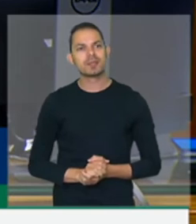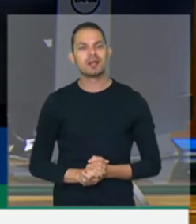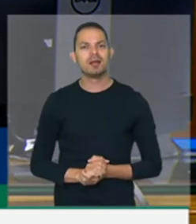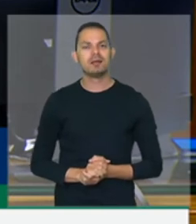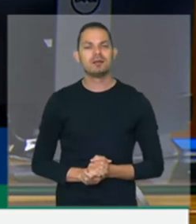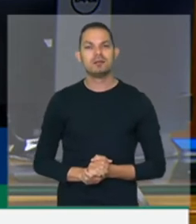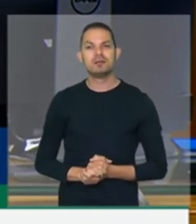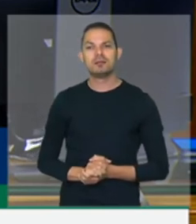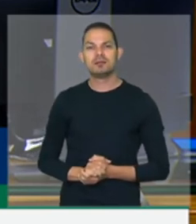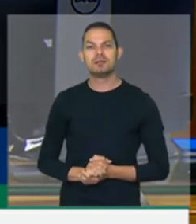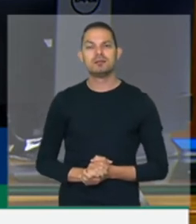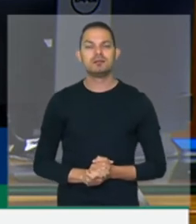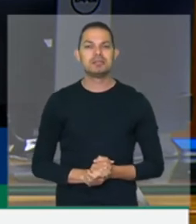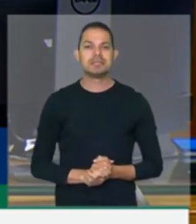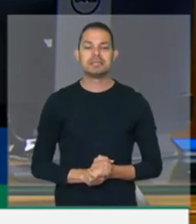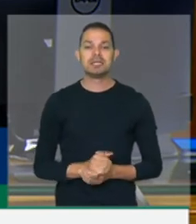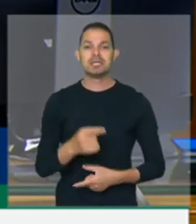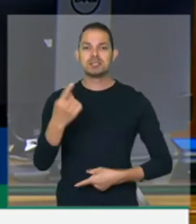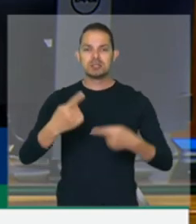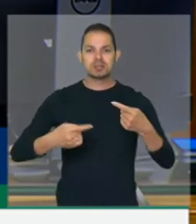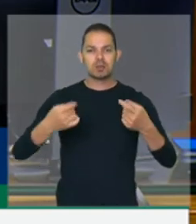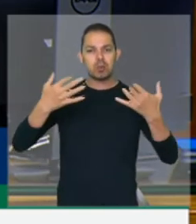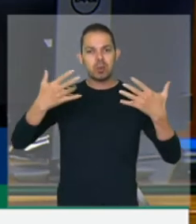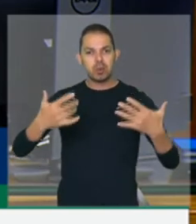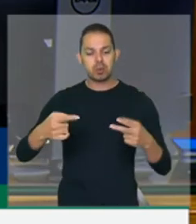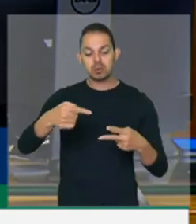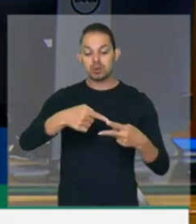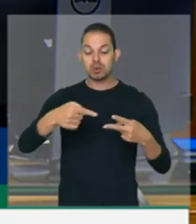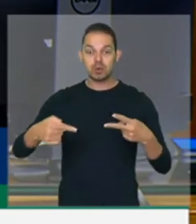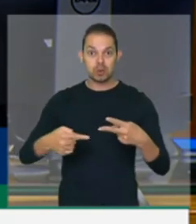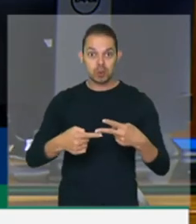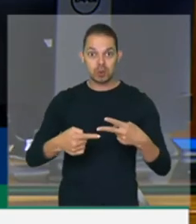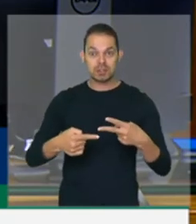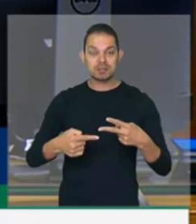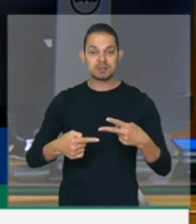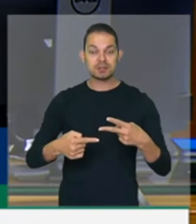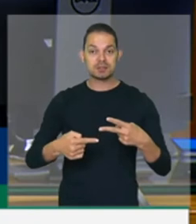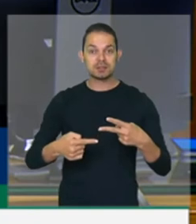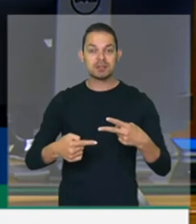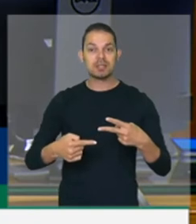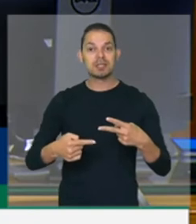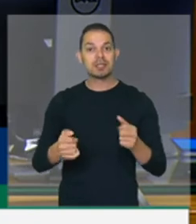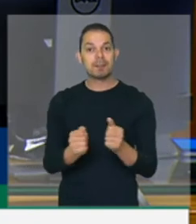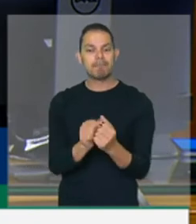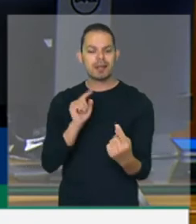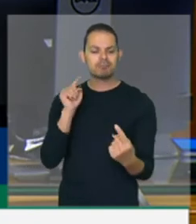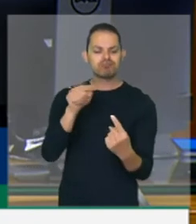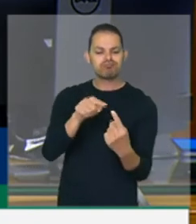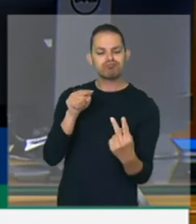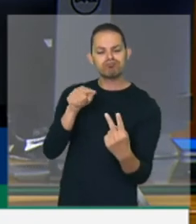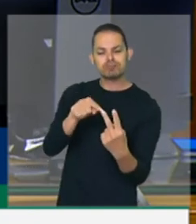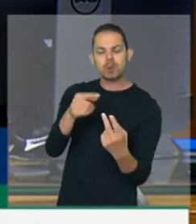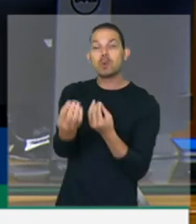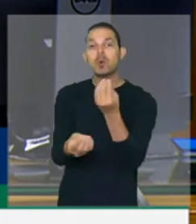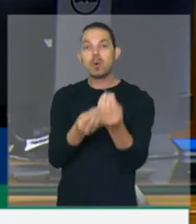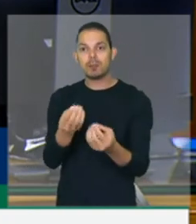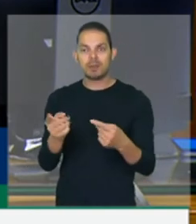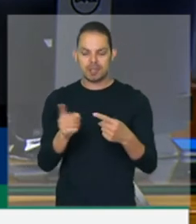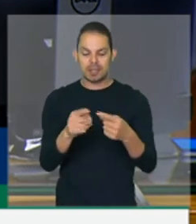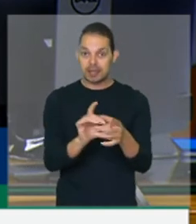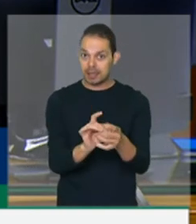discussão são exclusivamente 2 princípios e sua aplicabilidade: o da